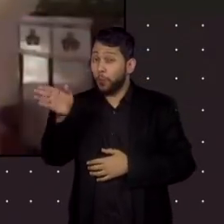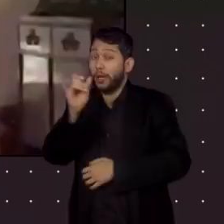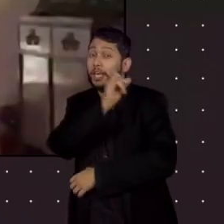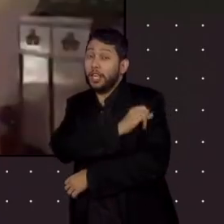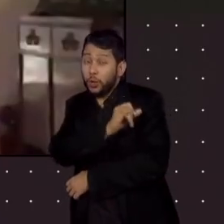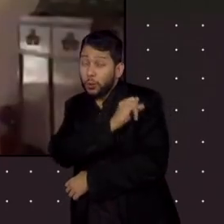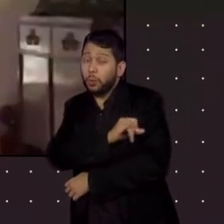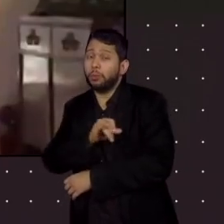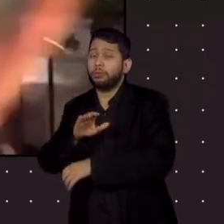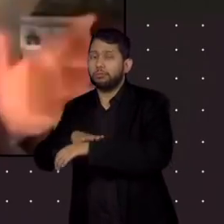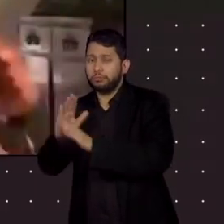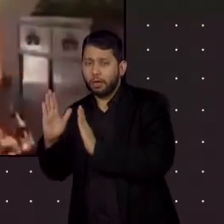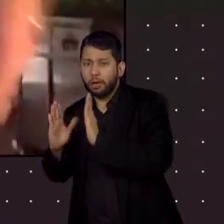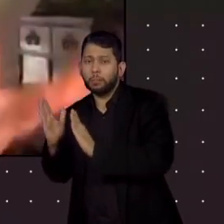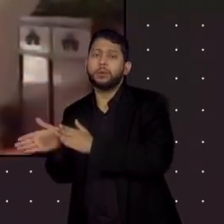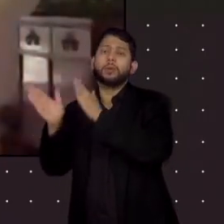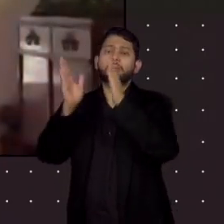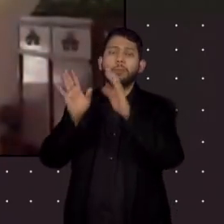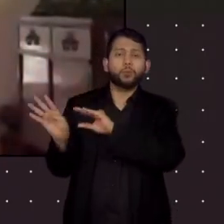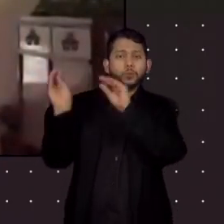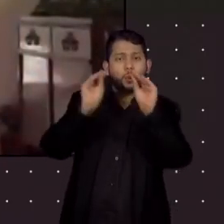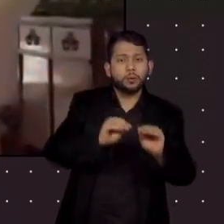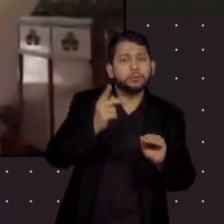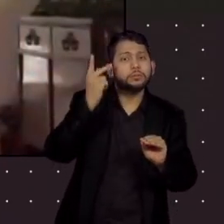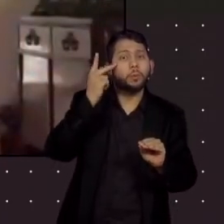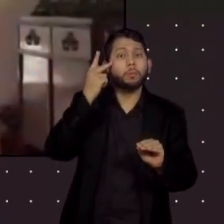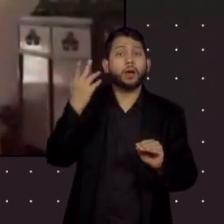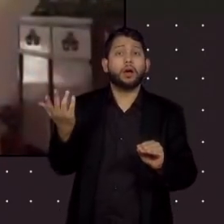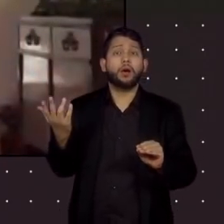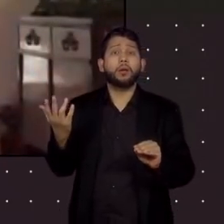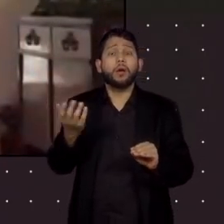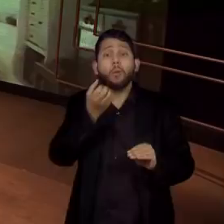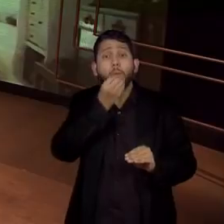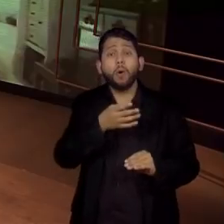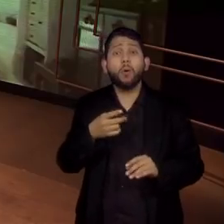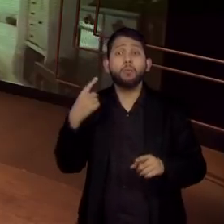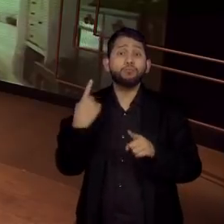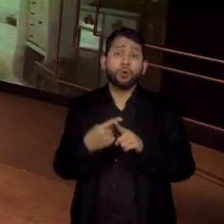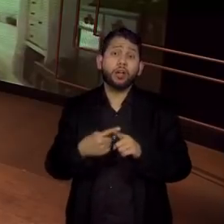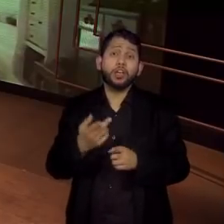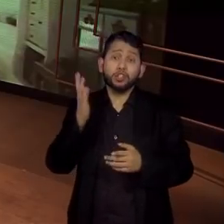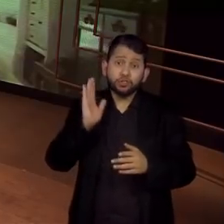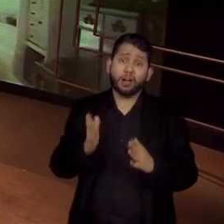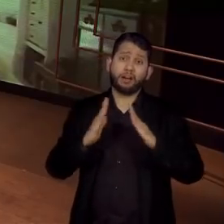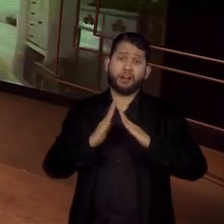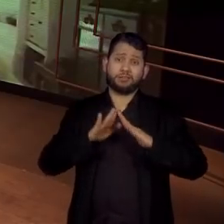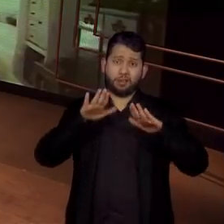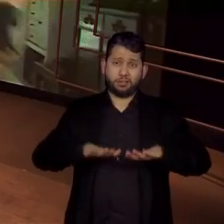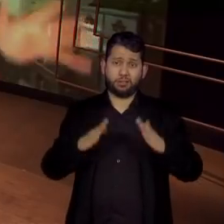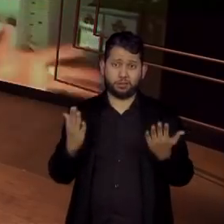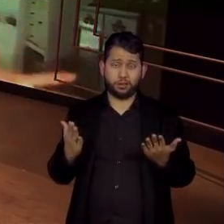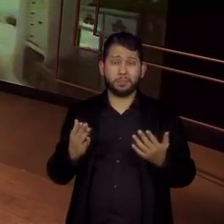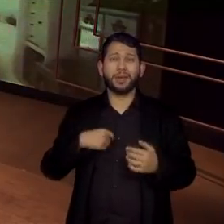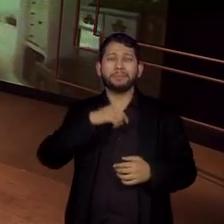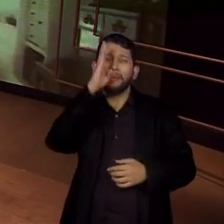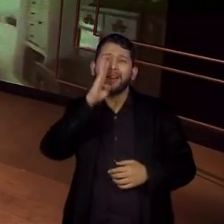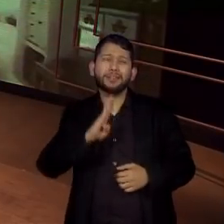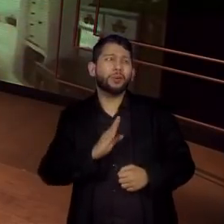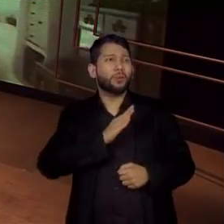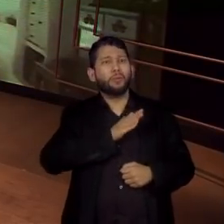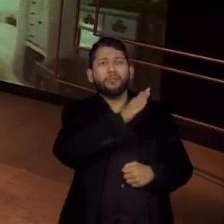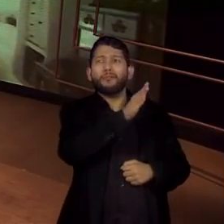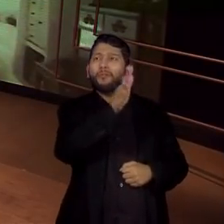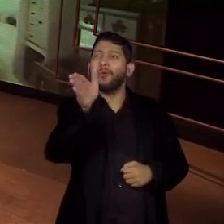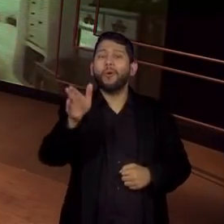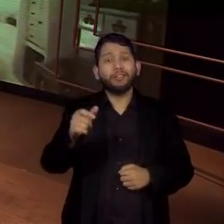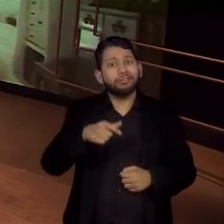São Paulo, aqui era mais próximo porque nós já morávamos aqui. Mas rodando o Brasil inteiro, foi muito